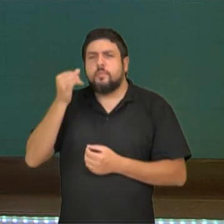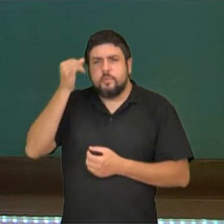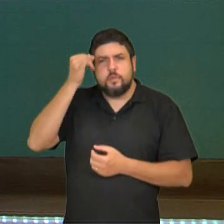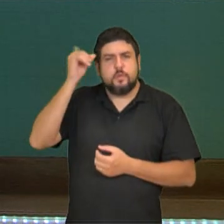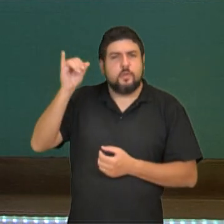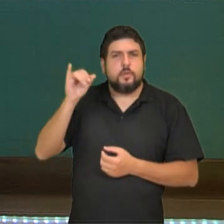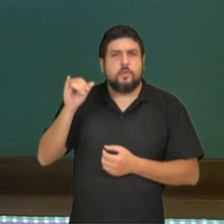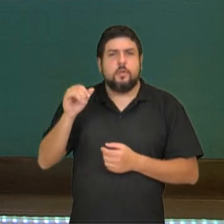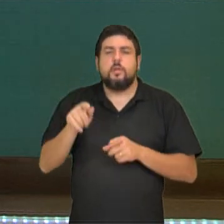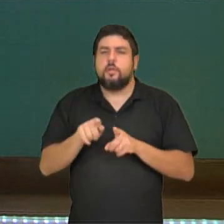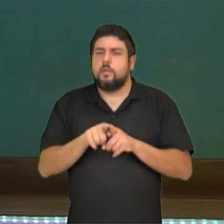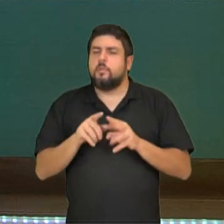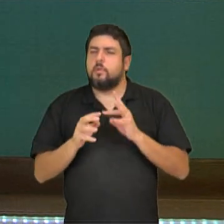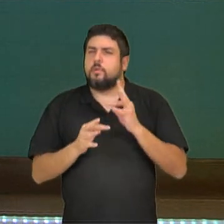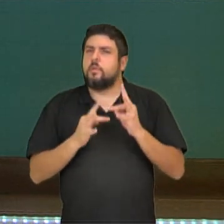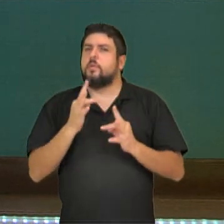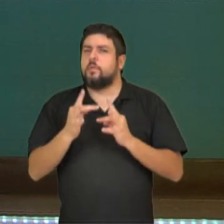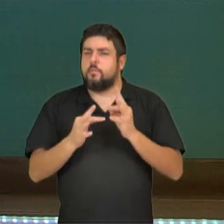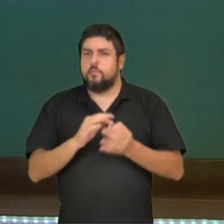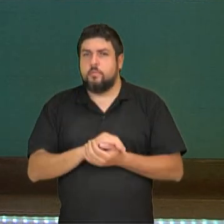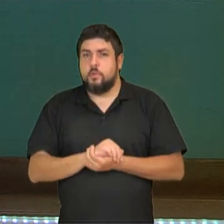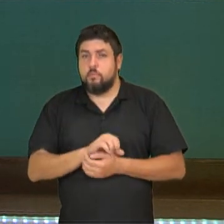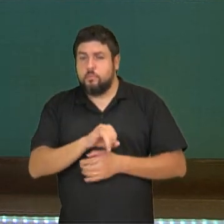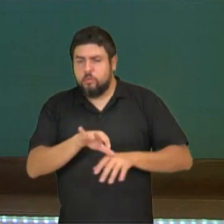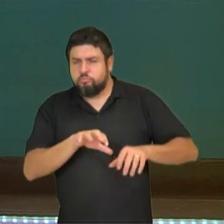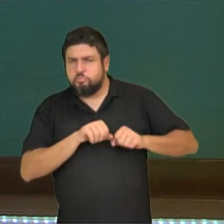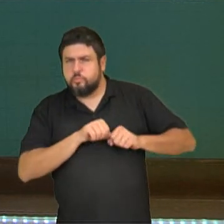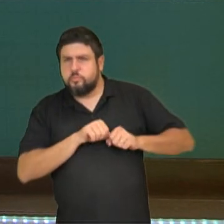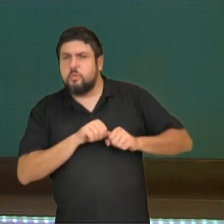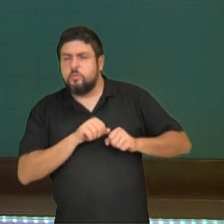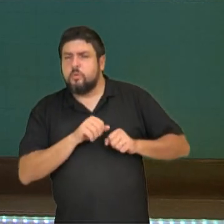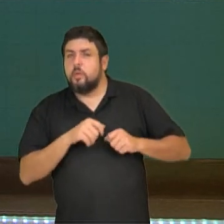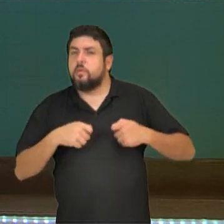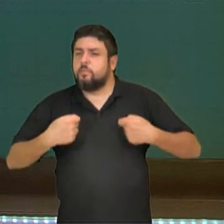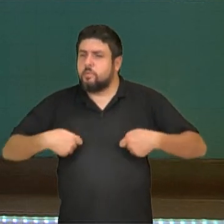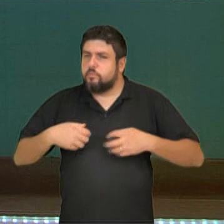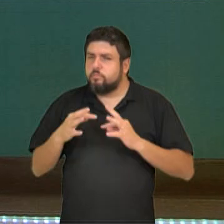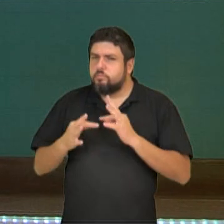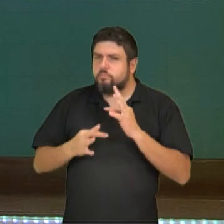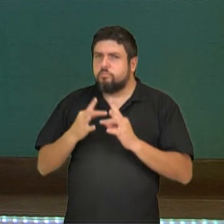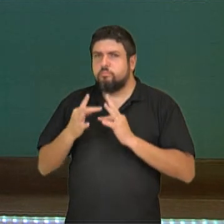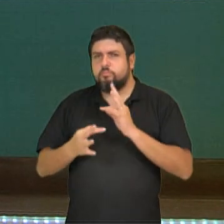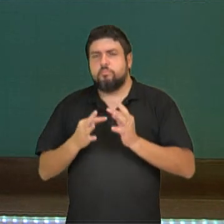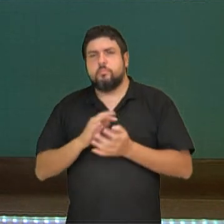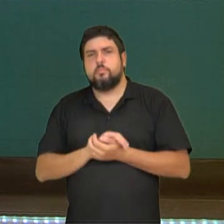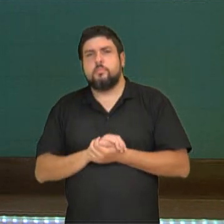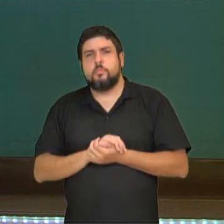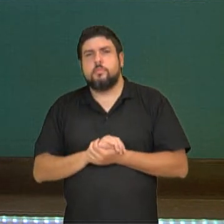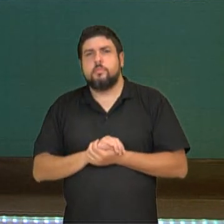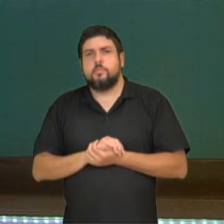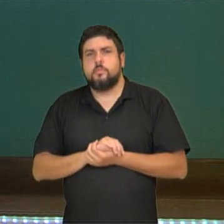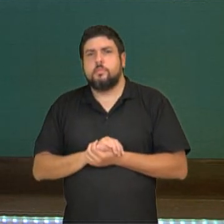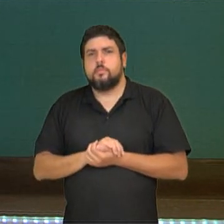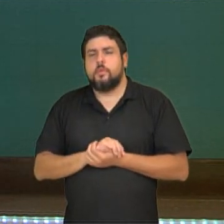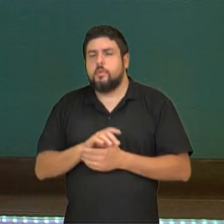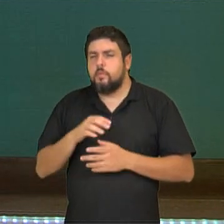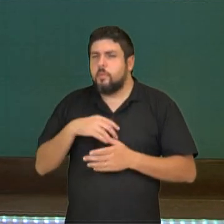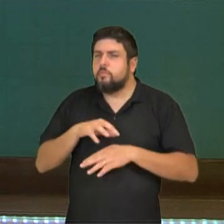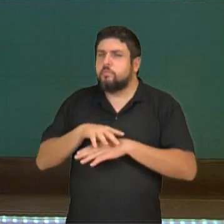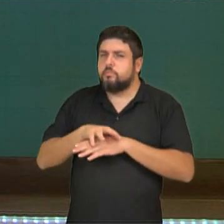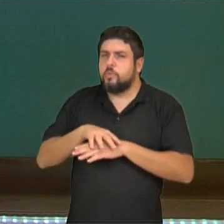tratamento. Infelizmente, está doente, o que tem que fazer para melhorar de algumas doenças causadas